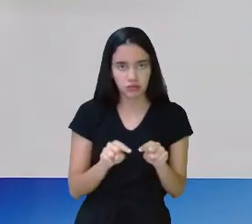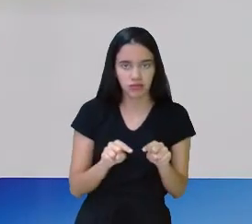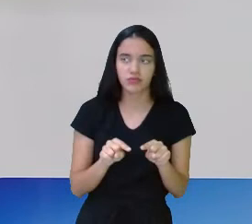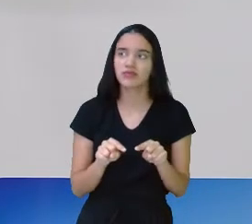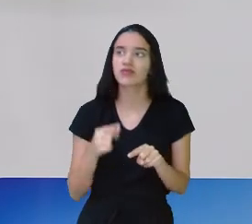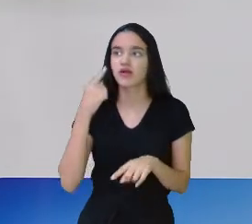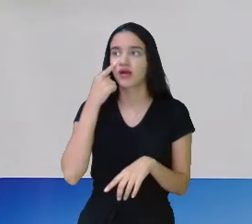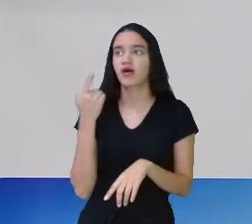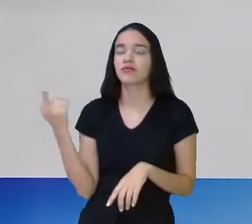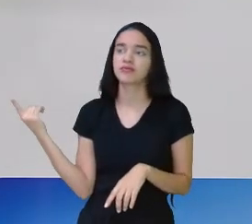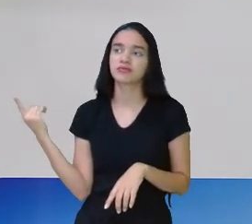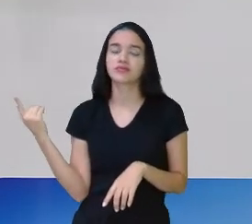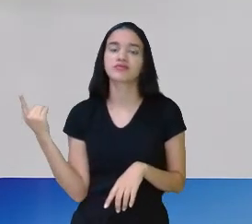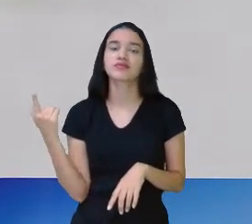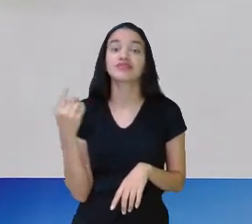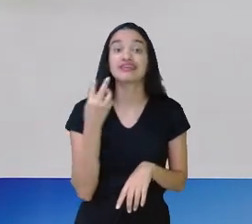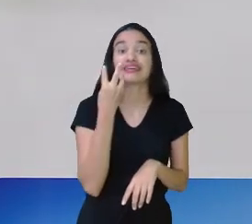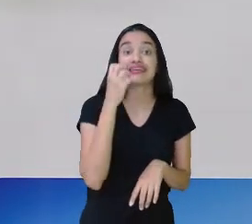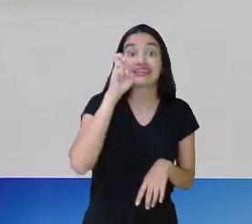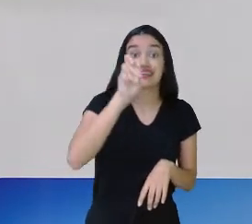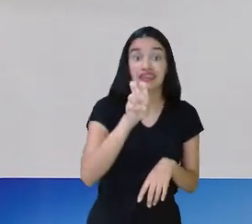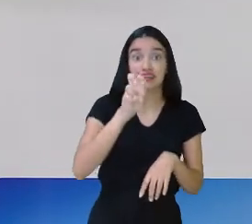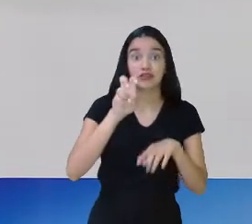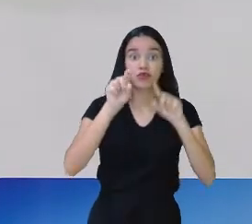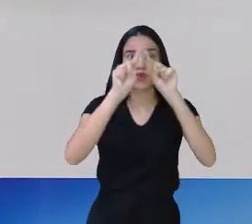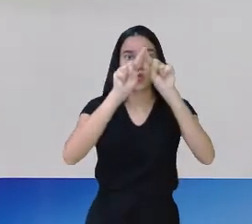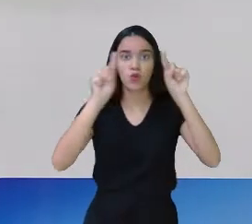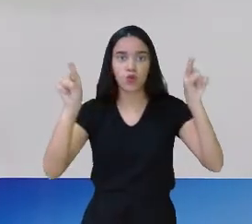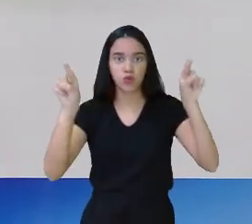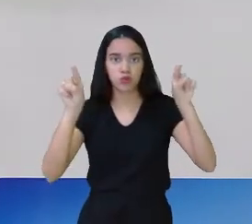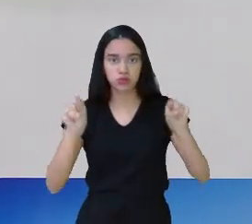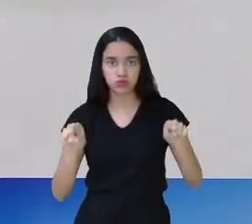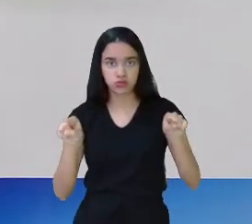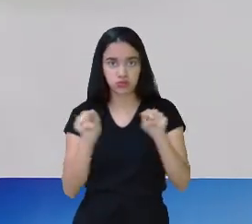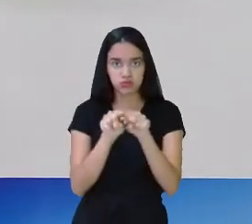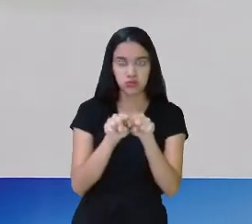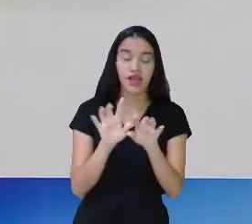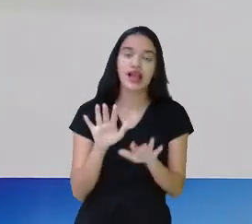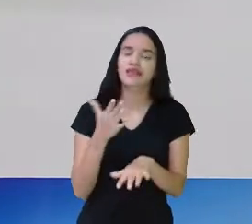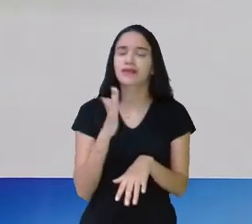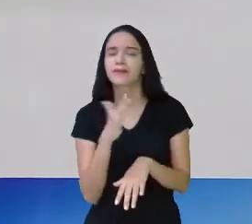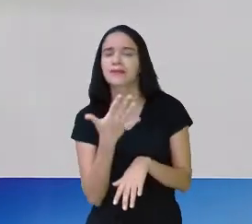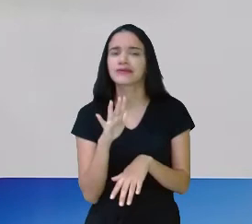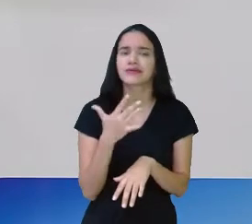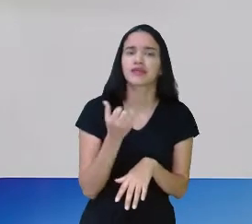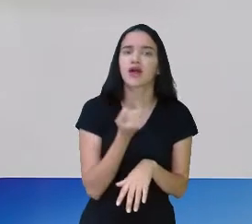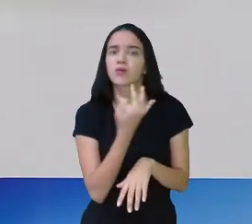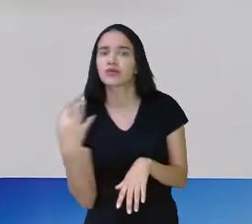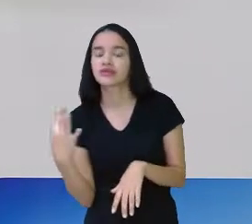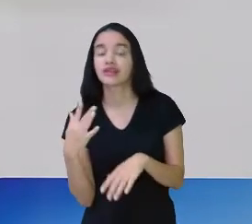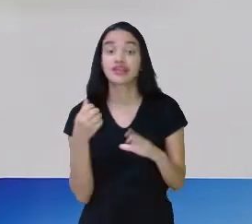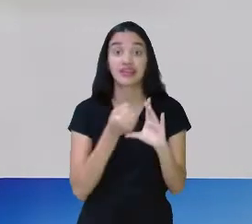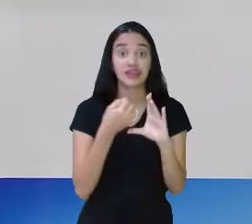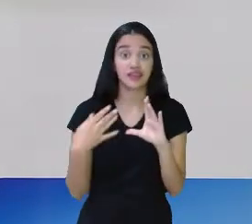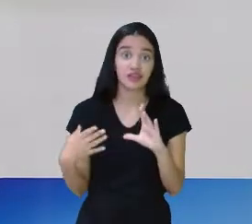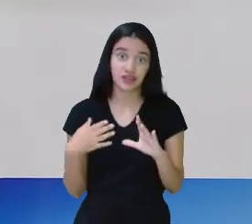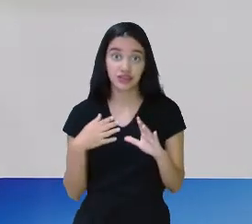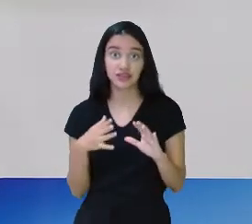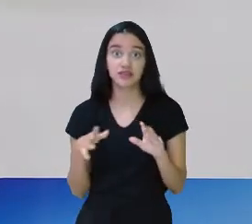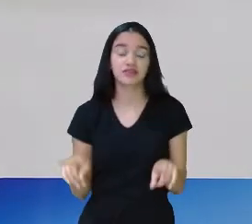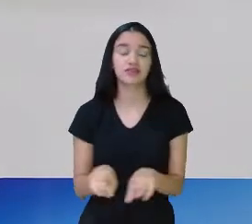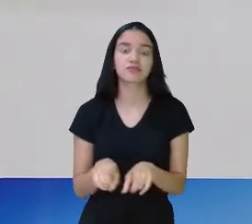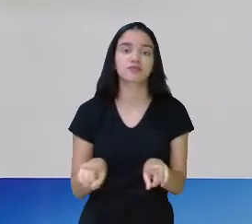né? Ó, 5 lados, dependendo da quantidade de lados e das características